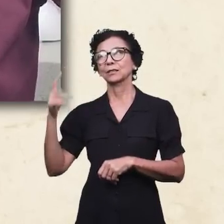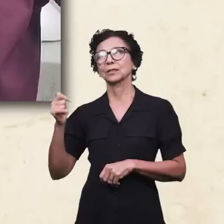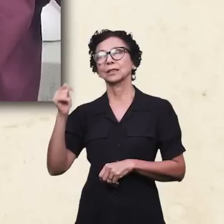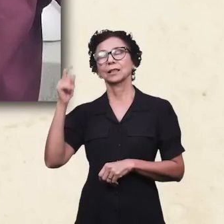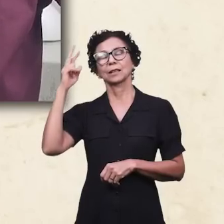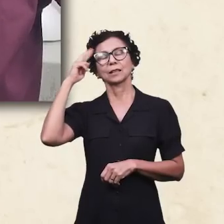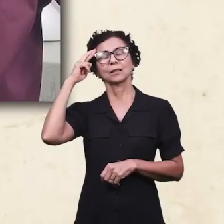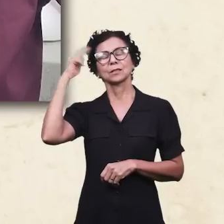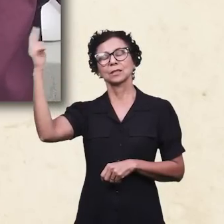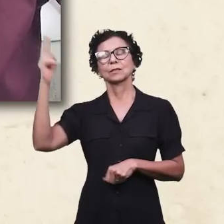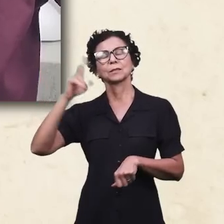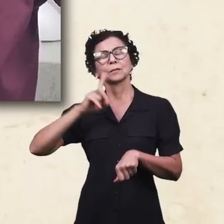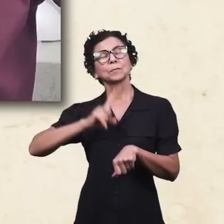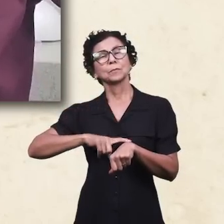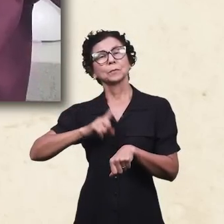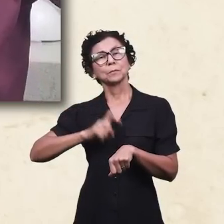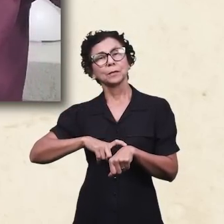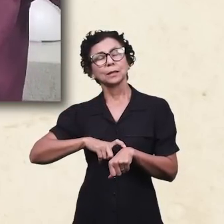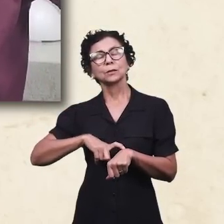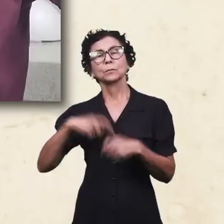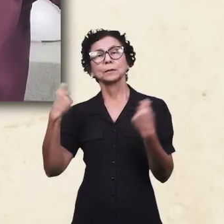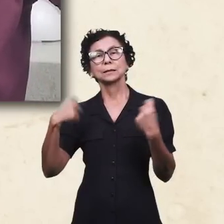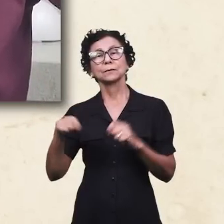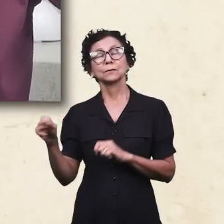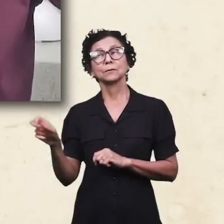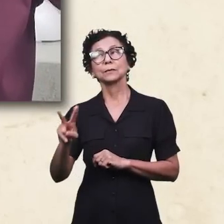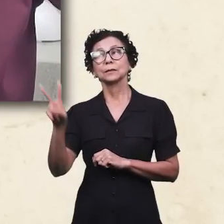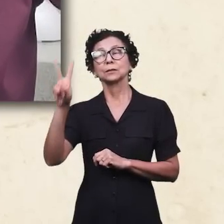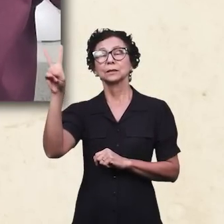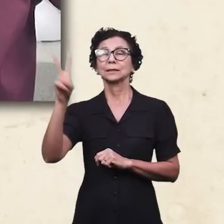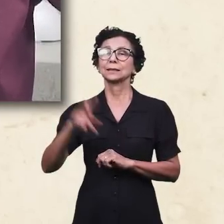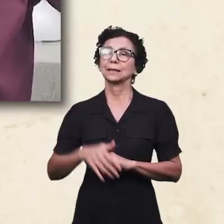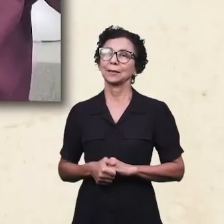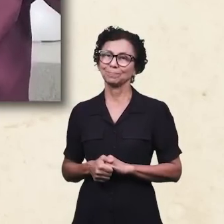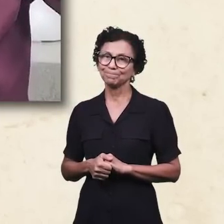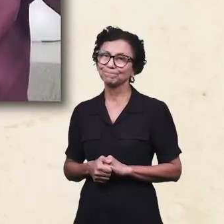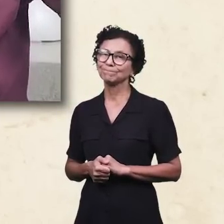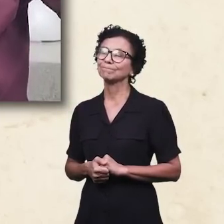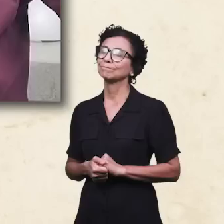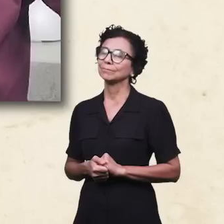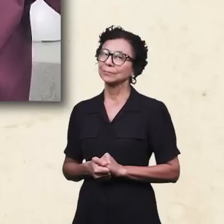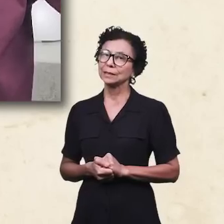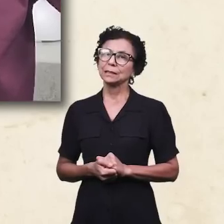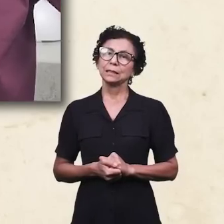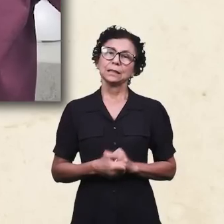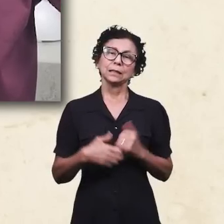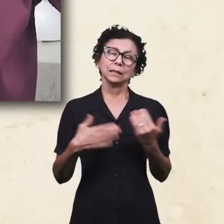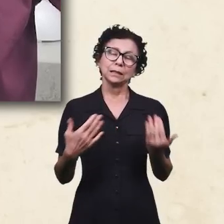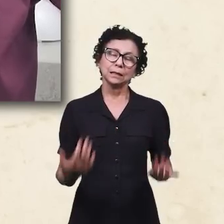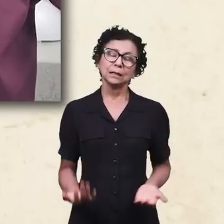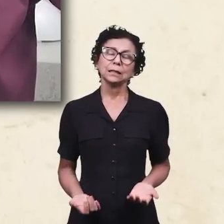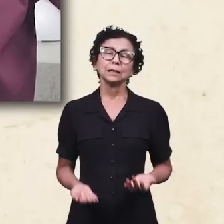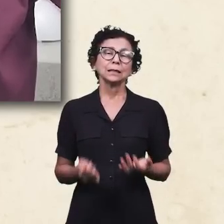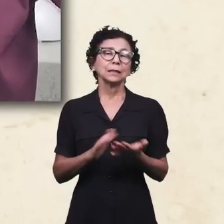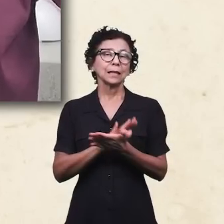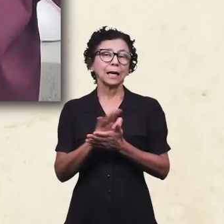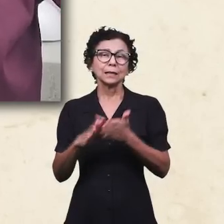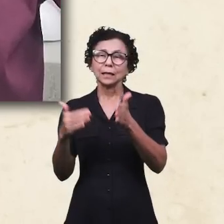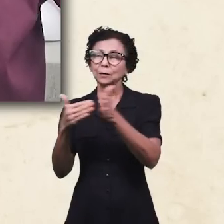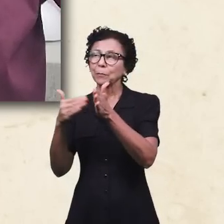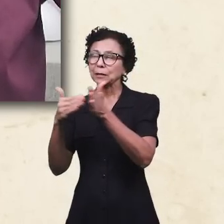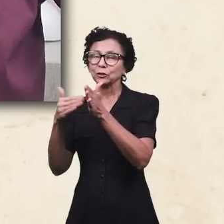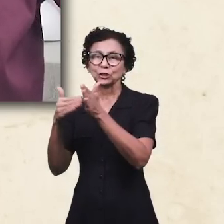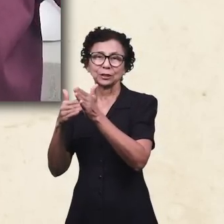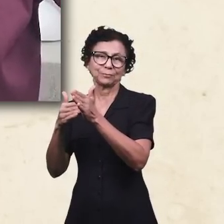de adoração ao Senhor, esse momento que nós precisamos valorizar, e nós não podemos que a nossa atividade secular nos tire